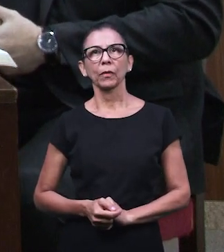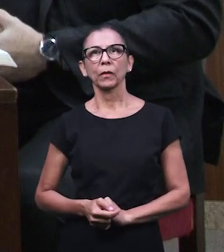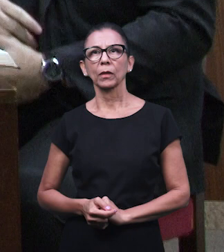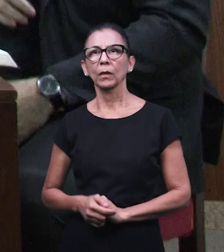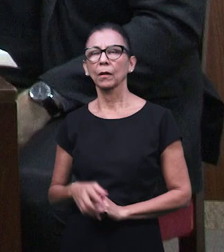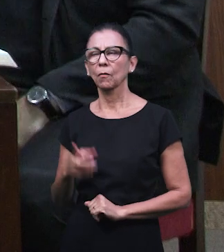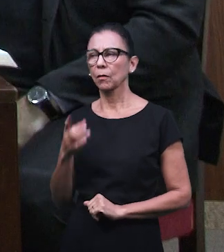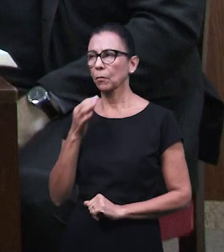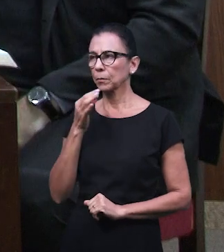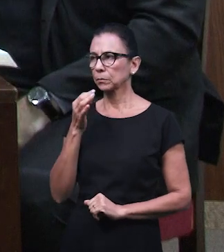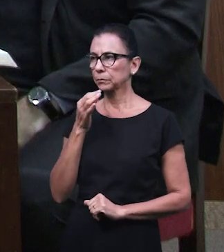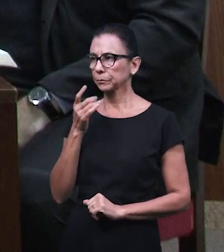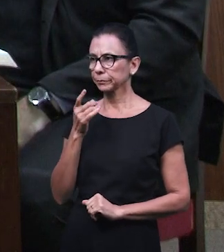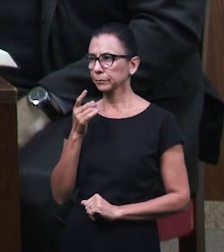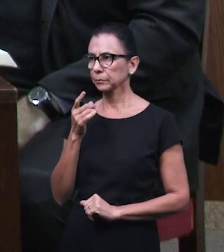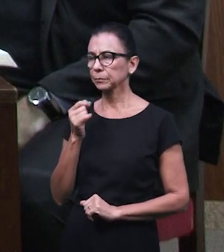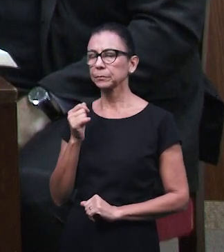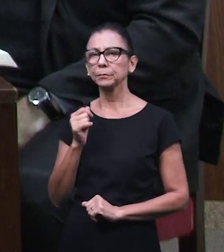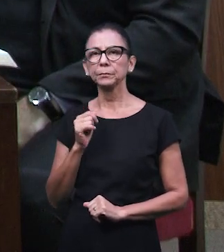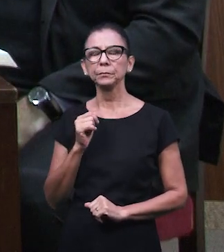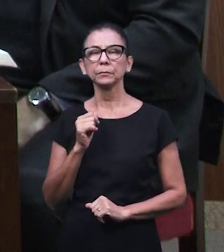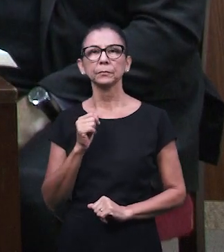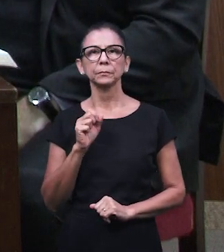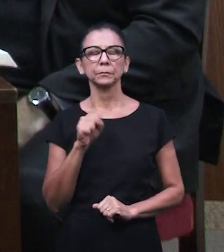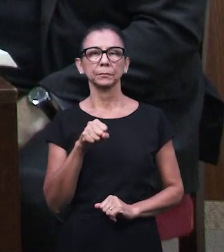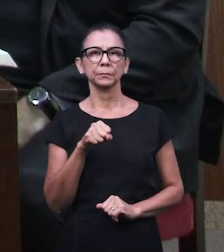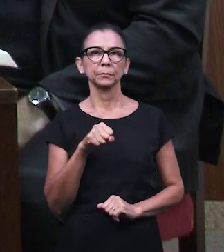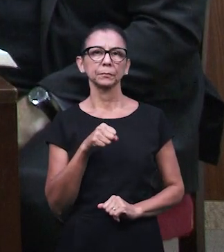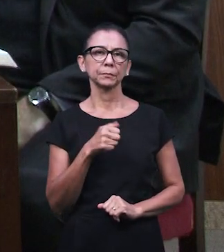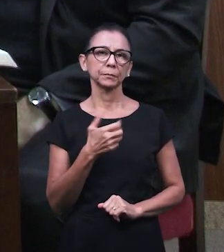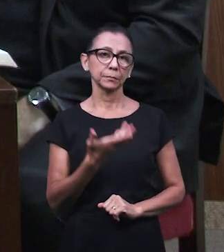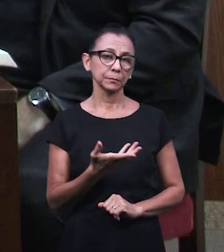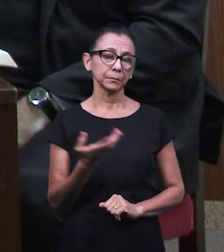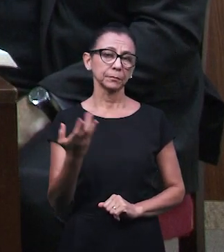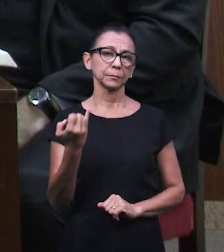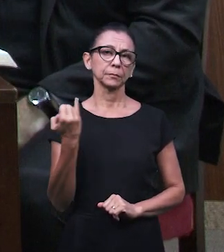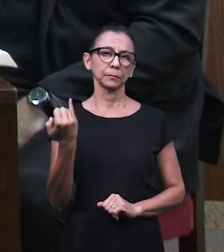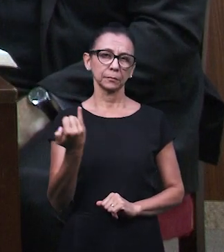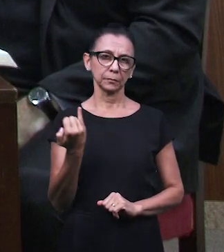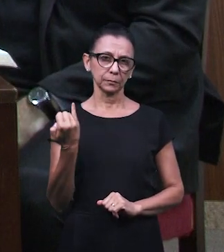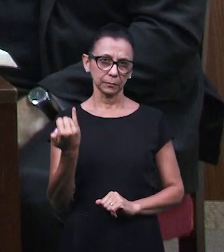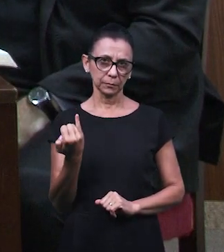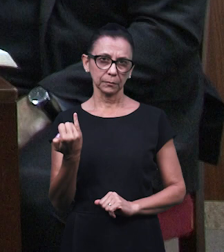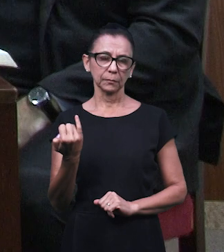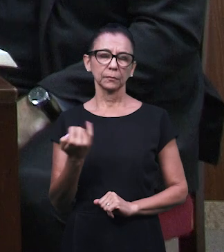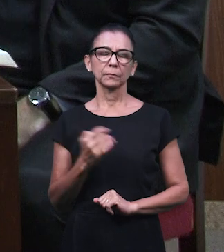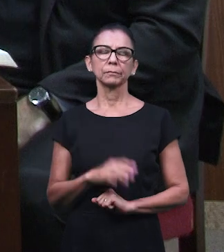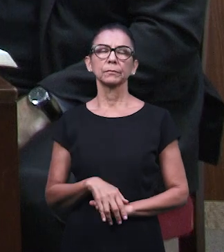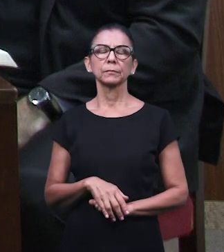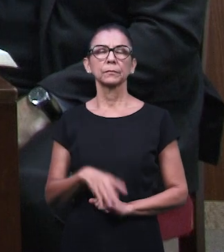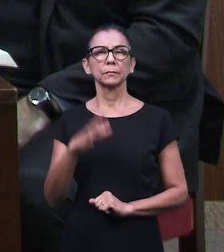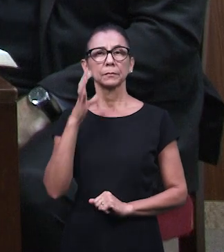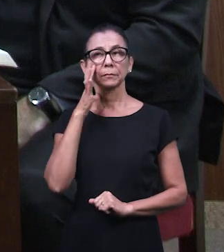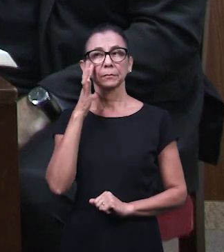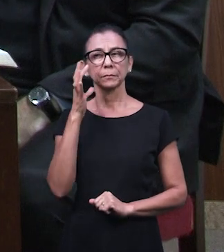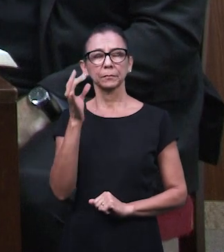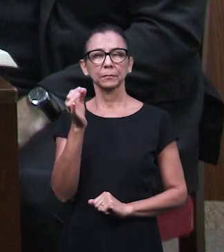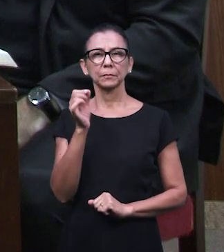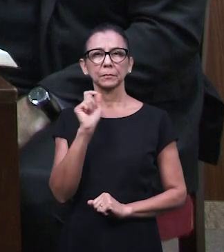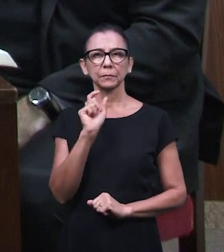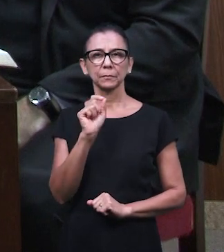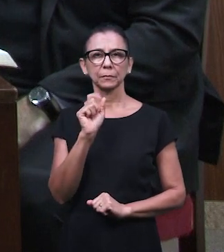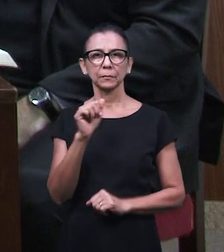Sim. Irmãos, é importante nós atentarmos para esse tema, o sentido sacerdotal, a